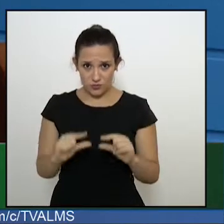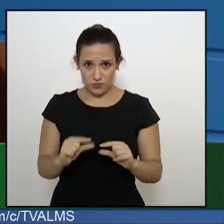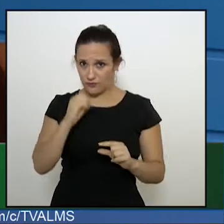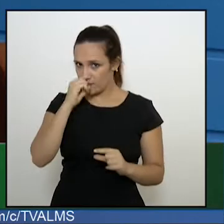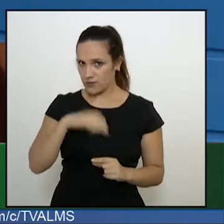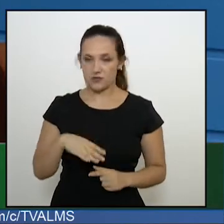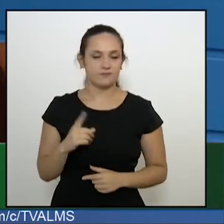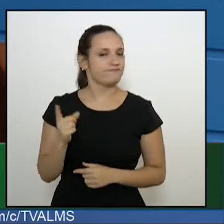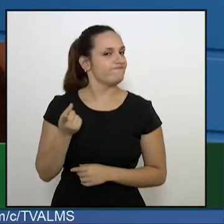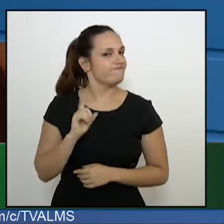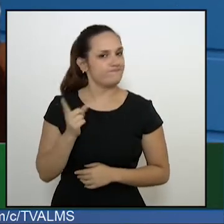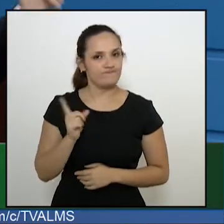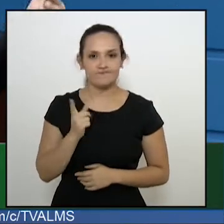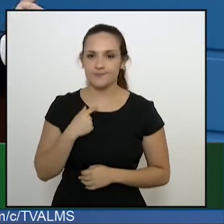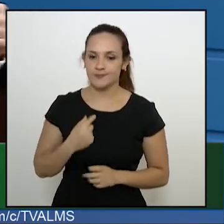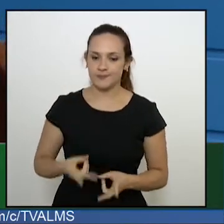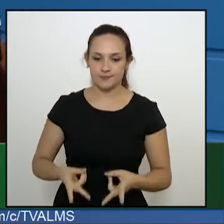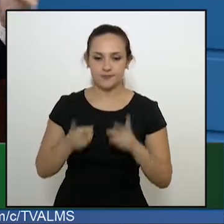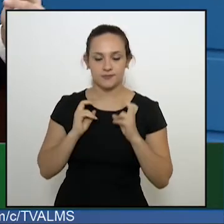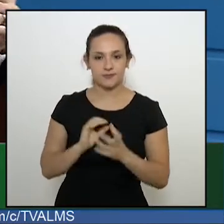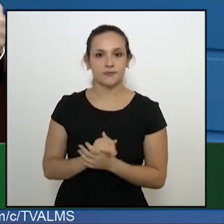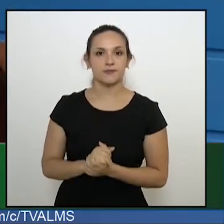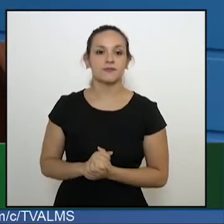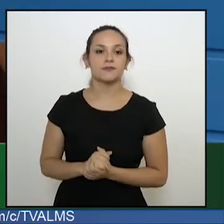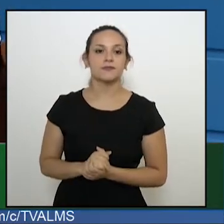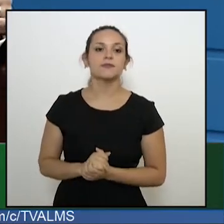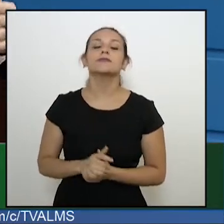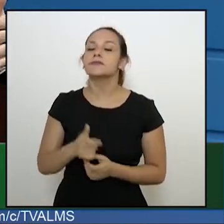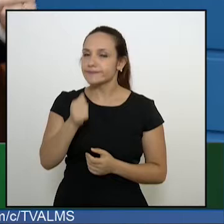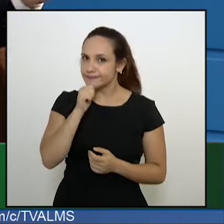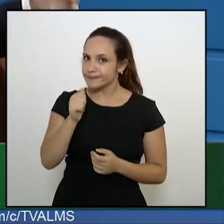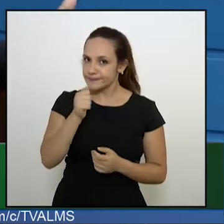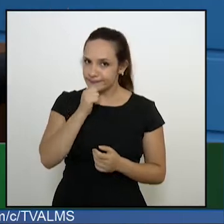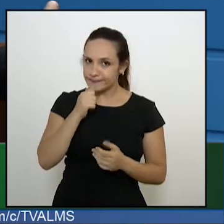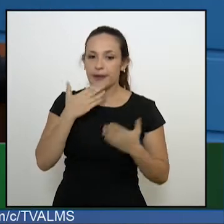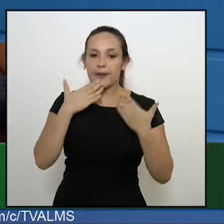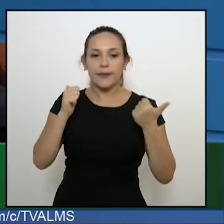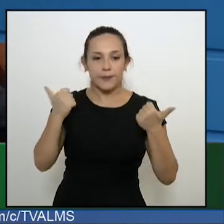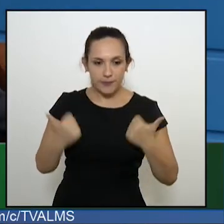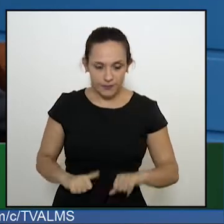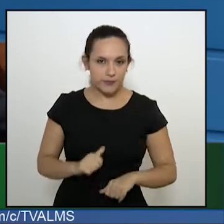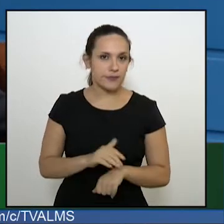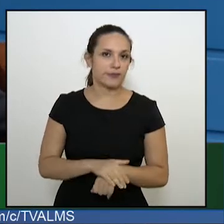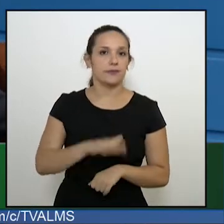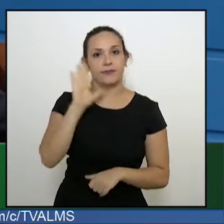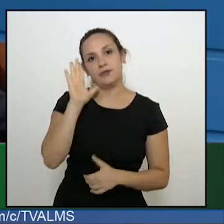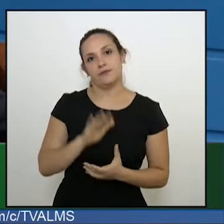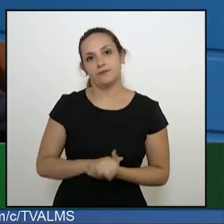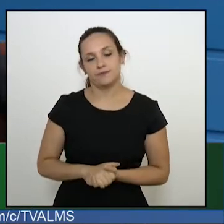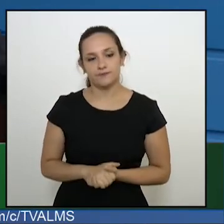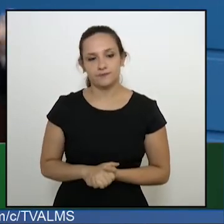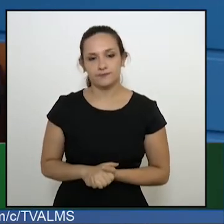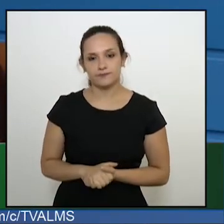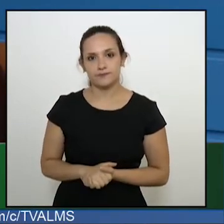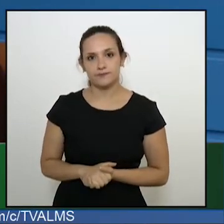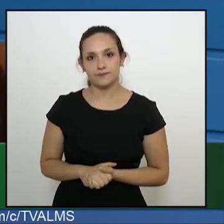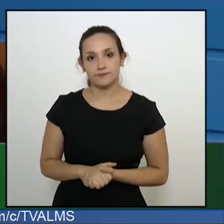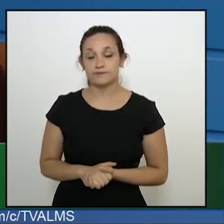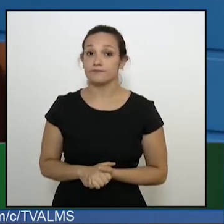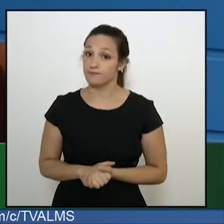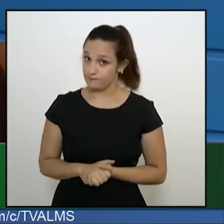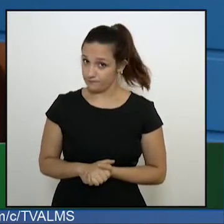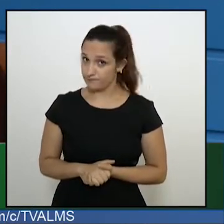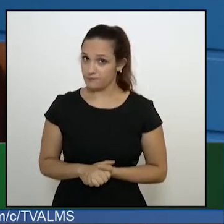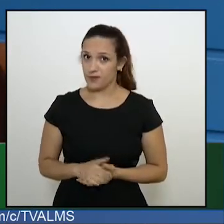tem visto é que a situação continua de mal para pior. E agora,